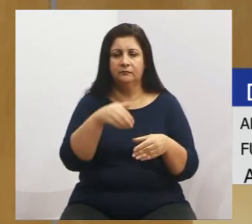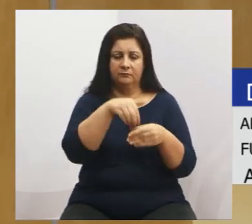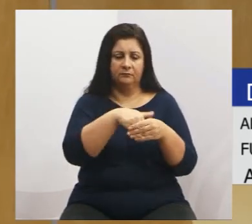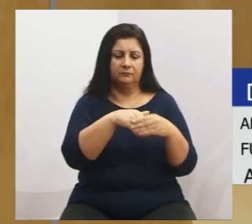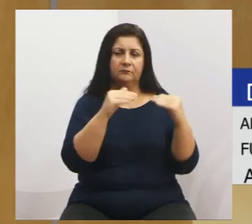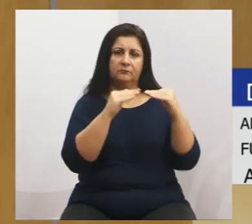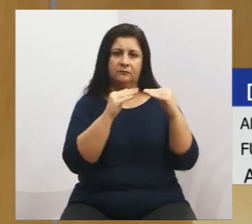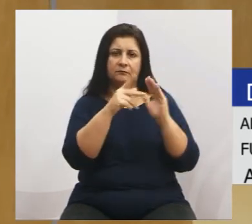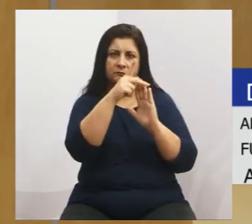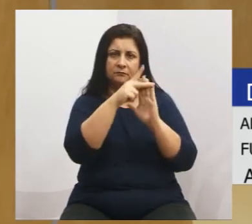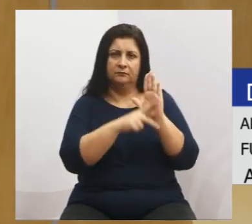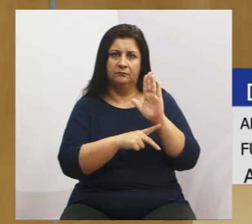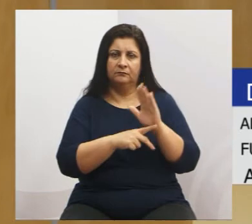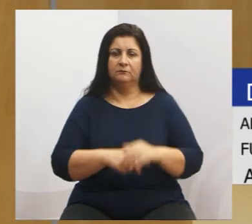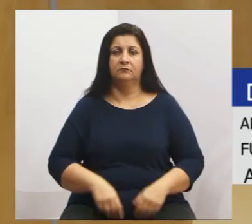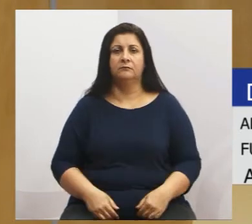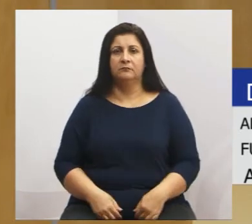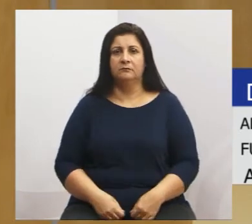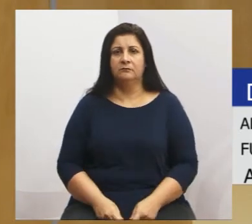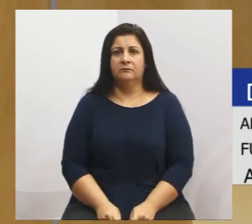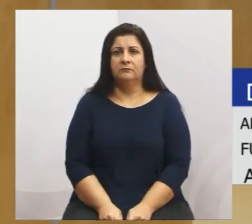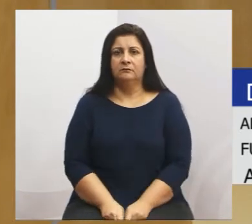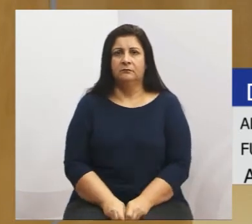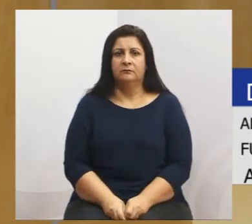favorável ao projeto.